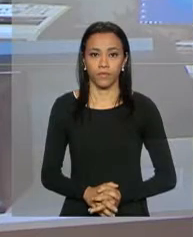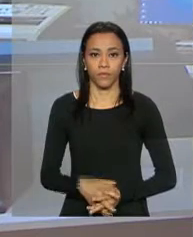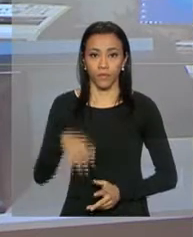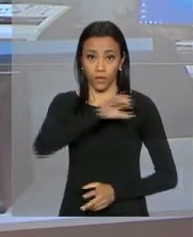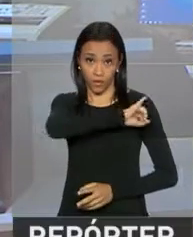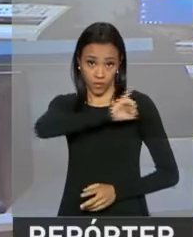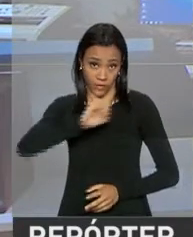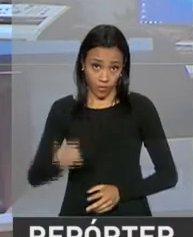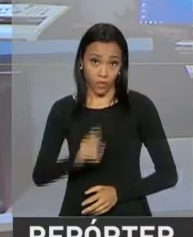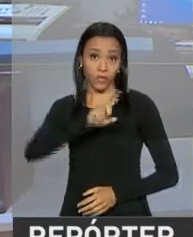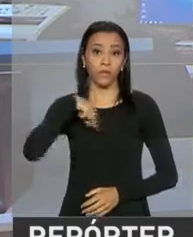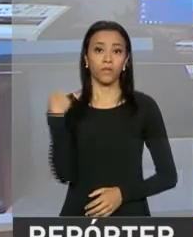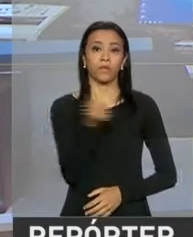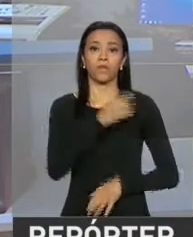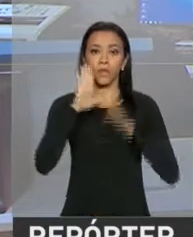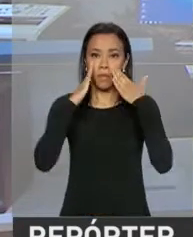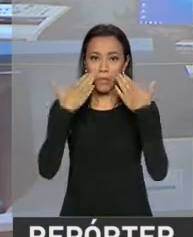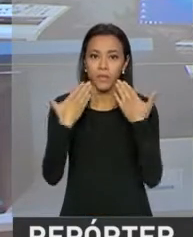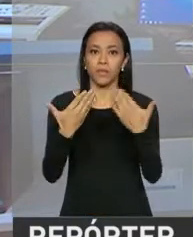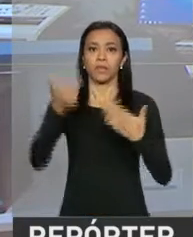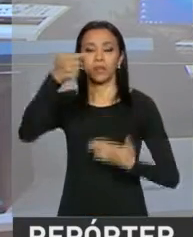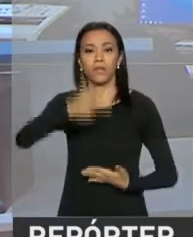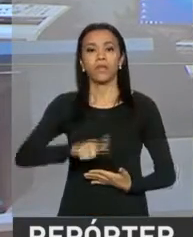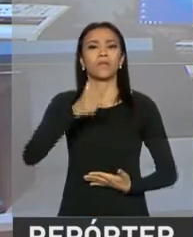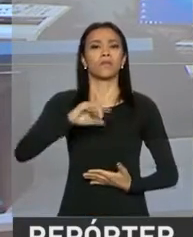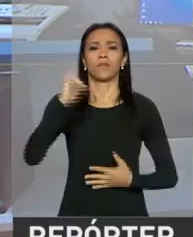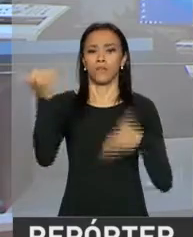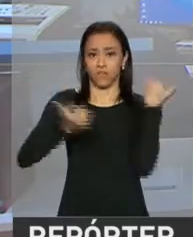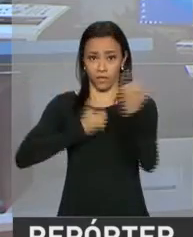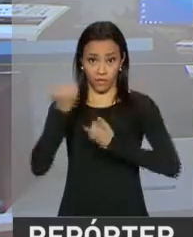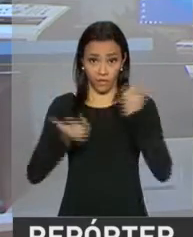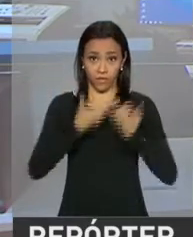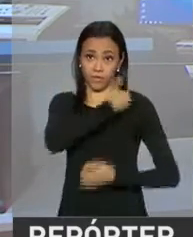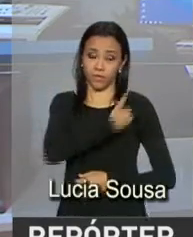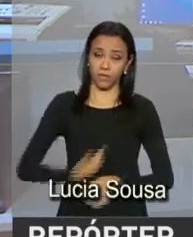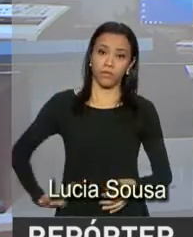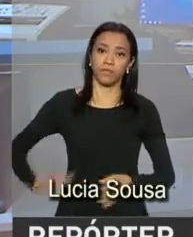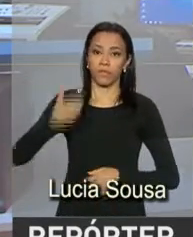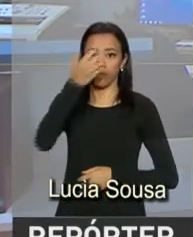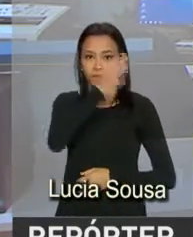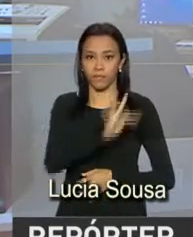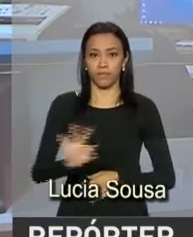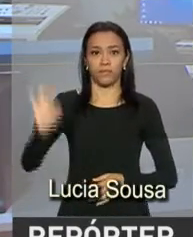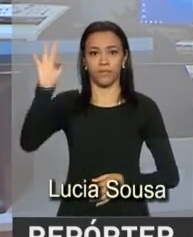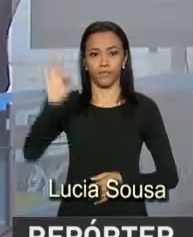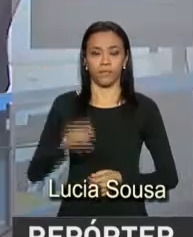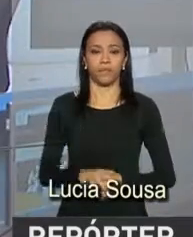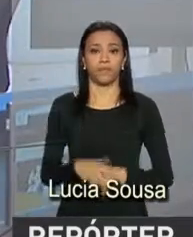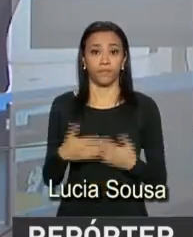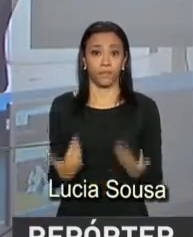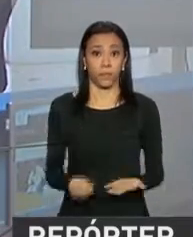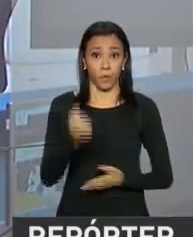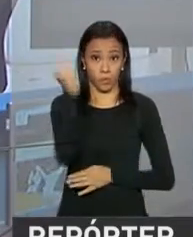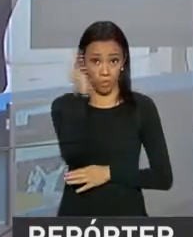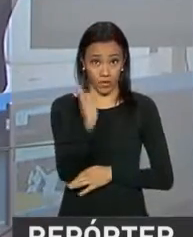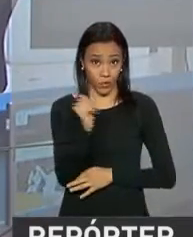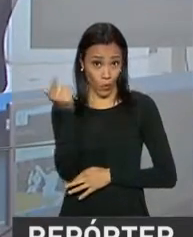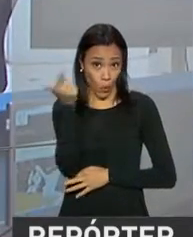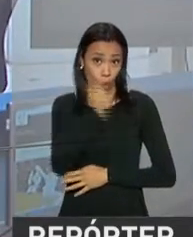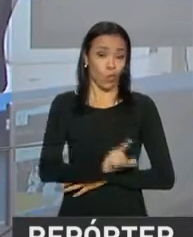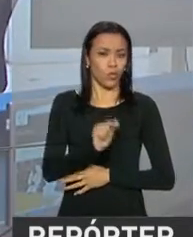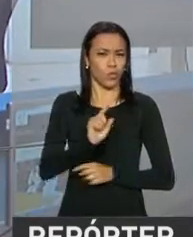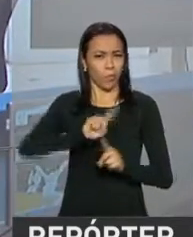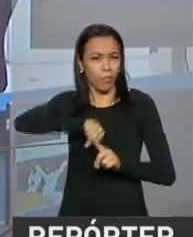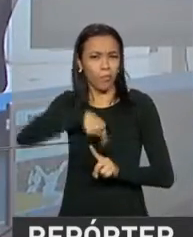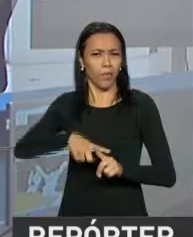lá estamos de volta com mais uma edição do repórter nbr e as notícias do governo federal o brasil conquistou mais